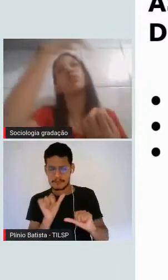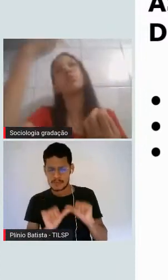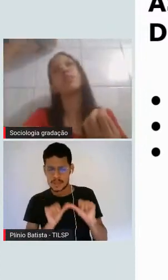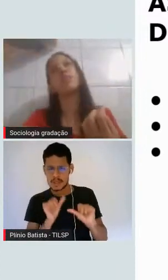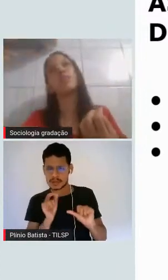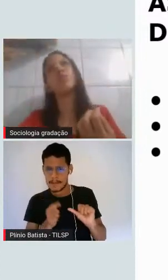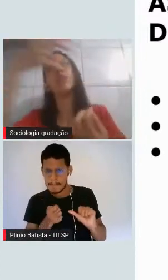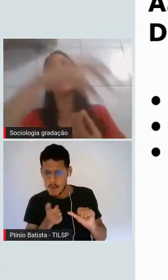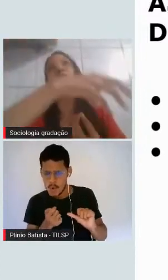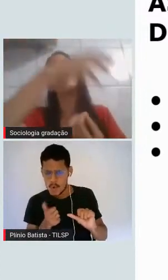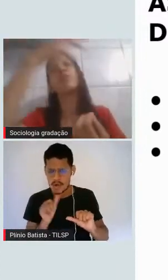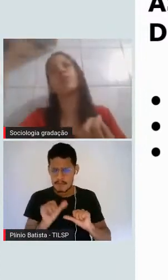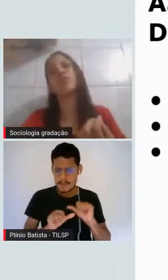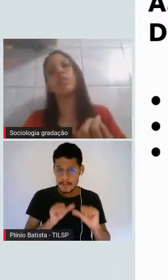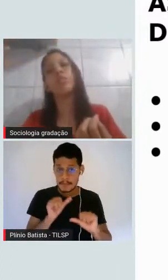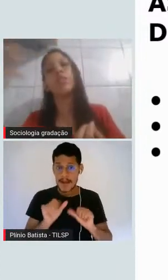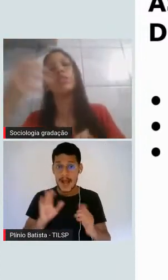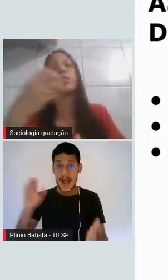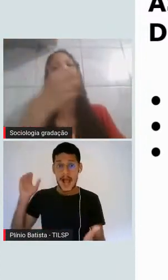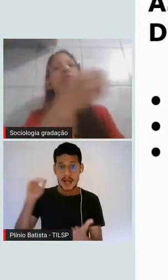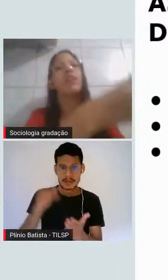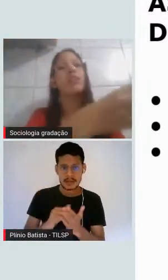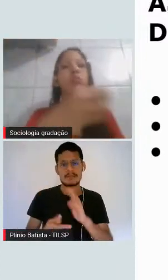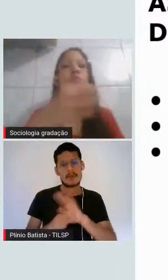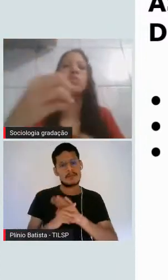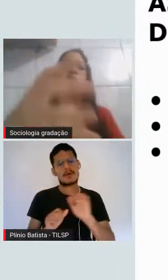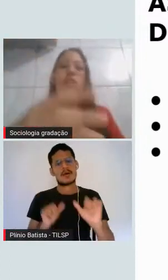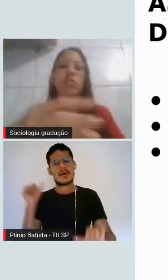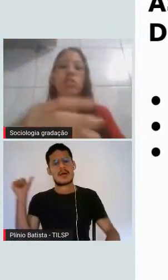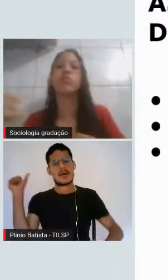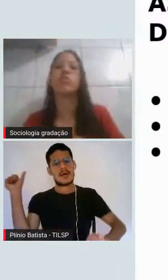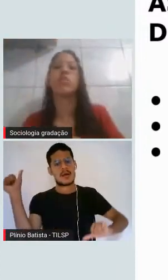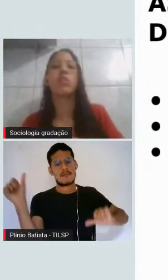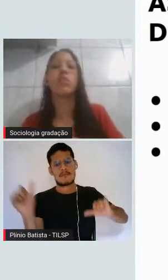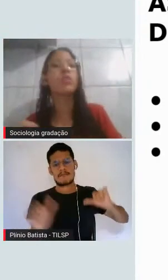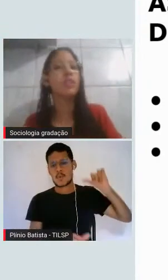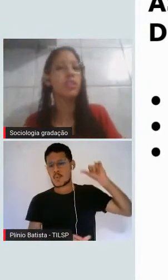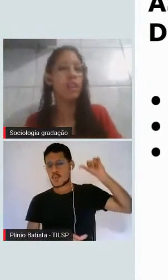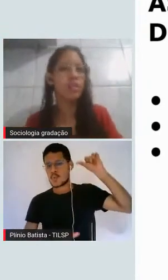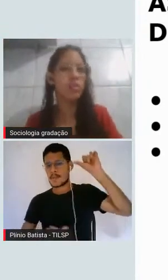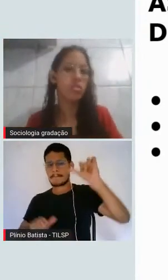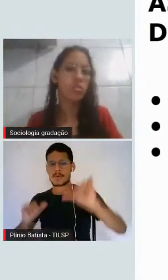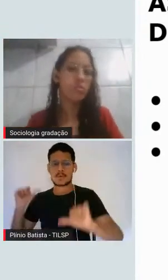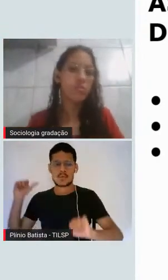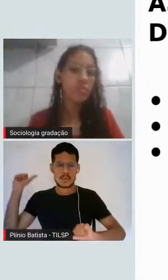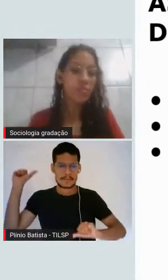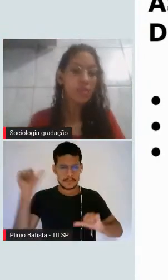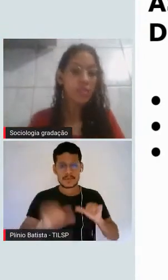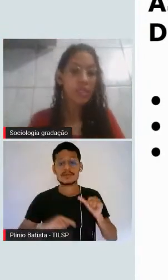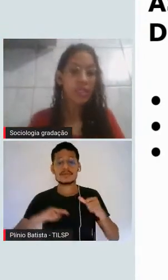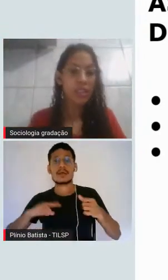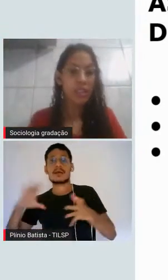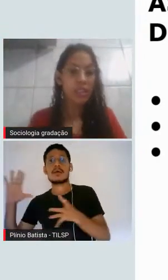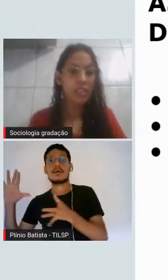grande transformação, na revolução, que são vários processos conectados.